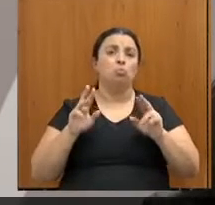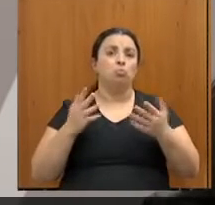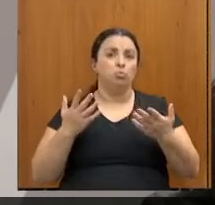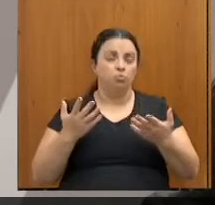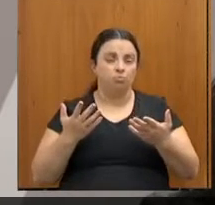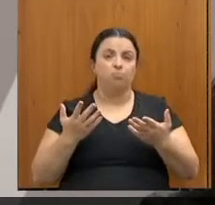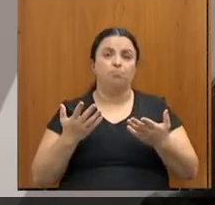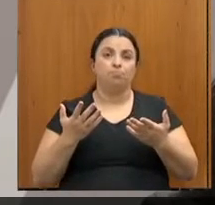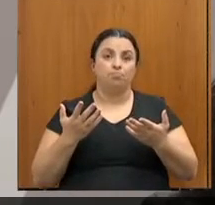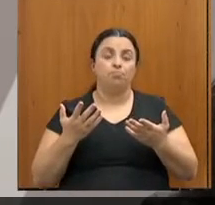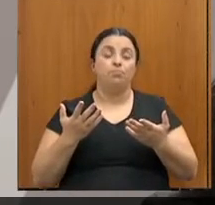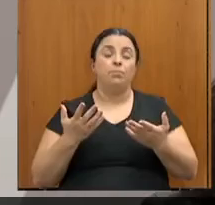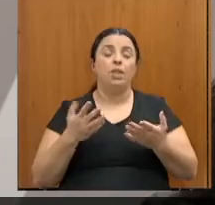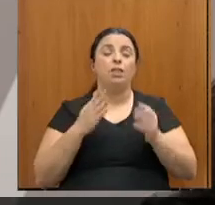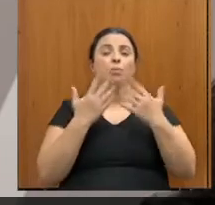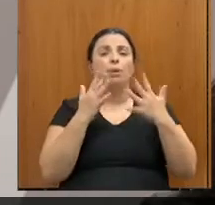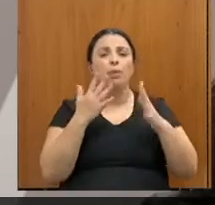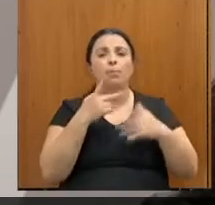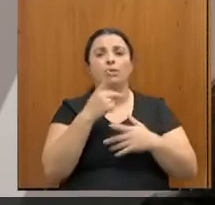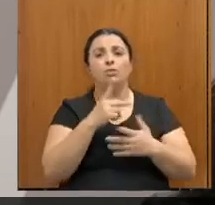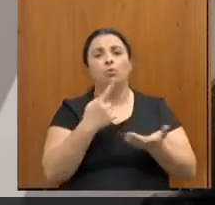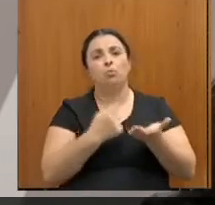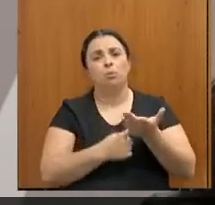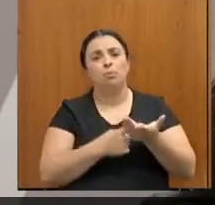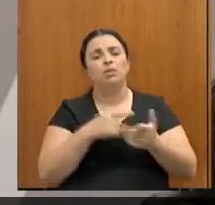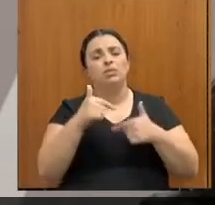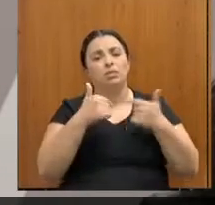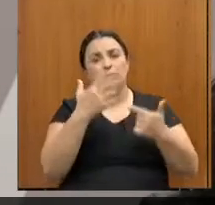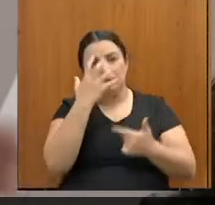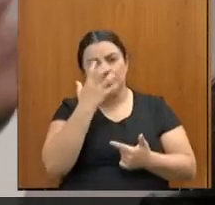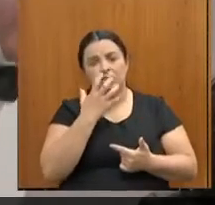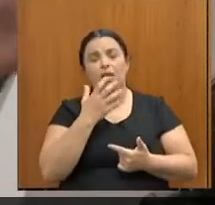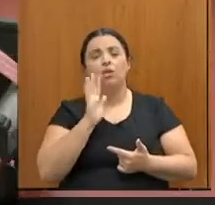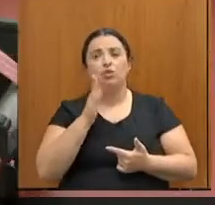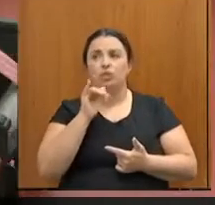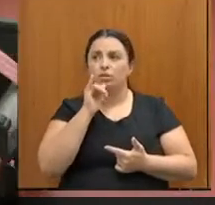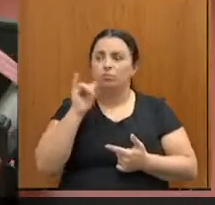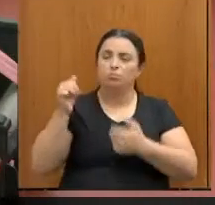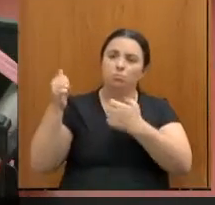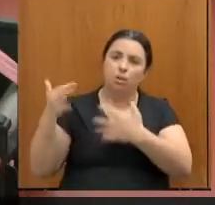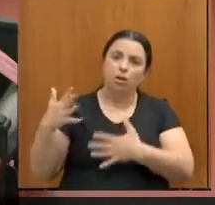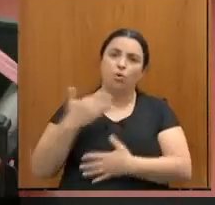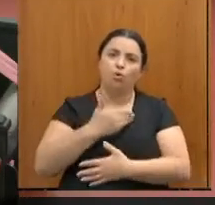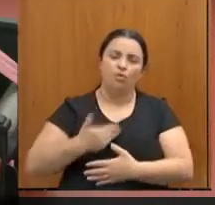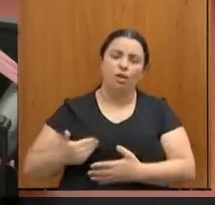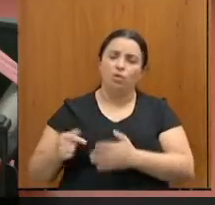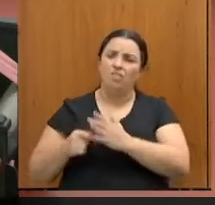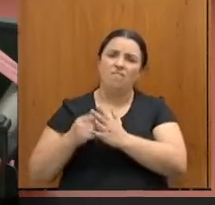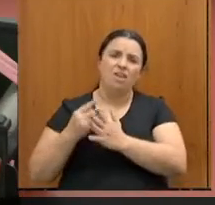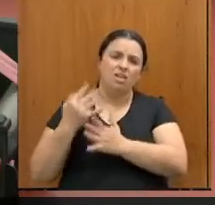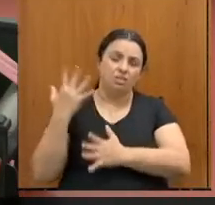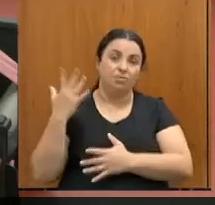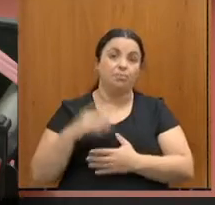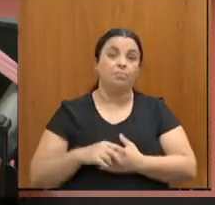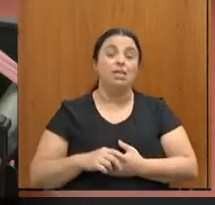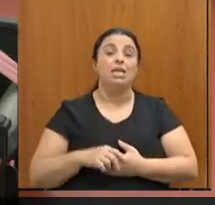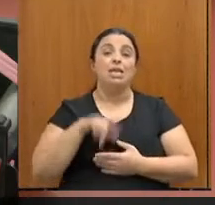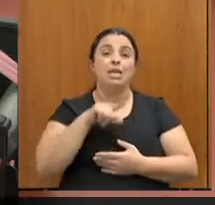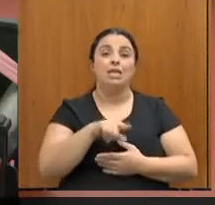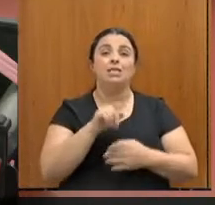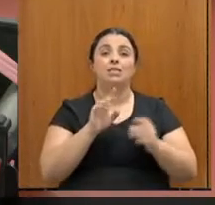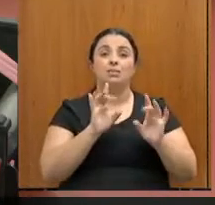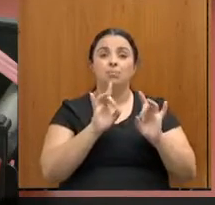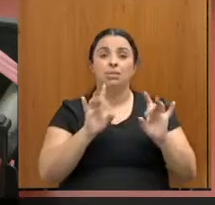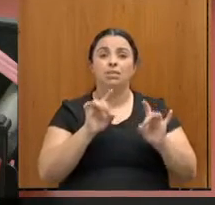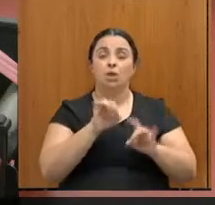e parabéns pela seriedade como eu já manifestei o governador várias vezes e aqui em especial a Cemig quero deixar um grande abraço